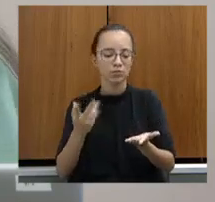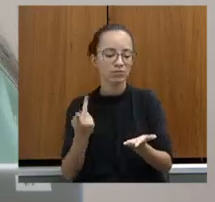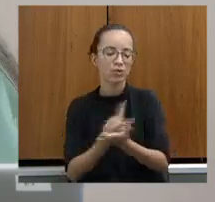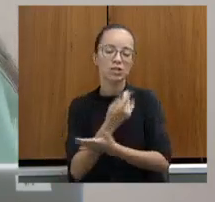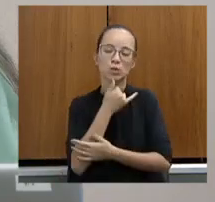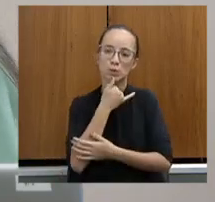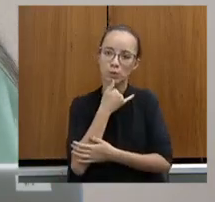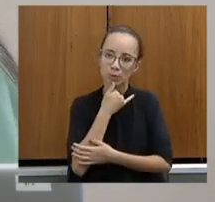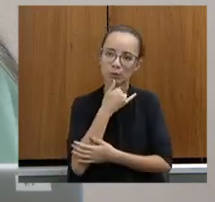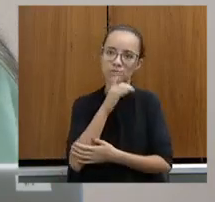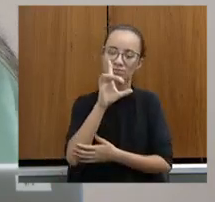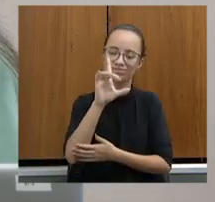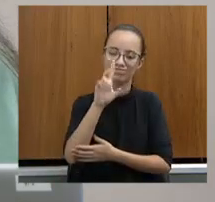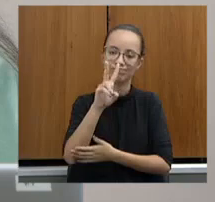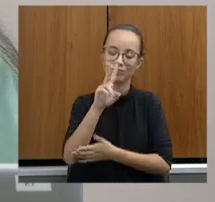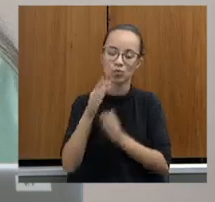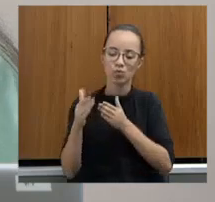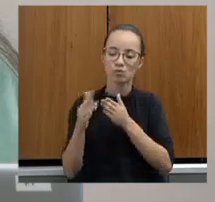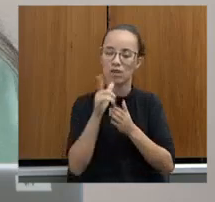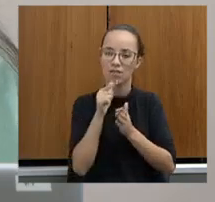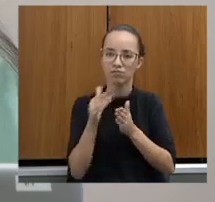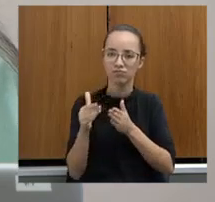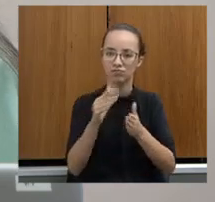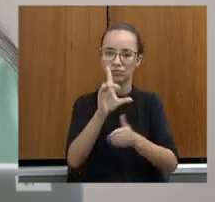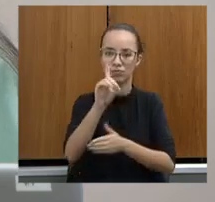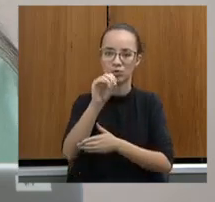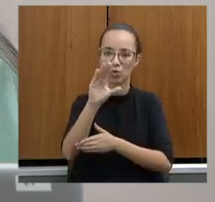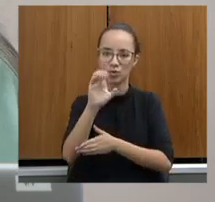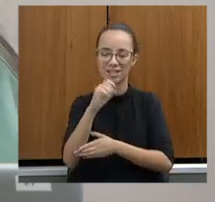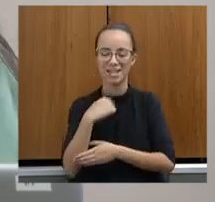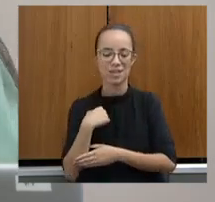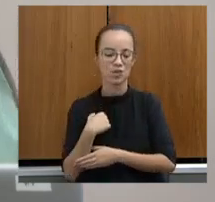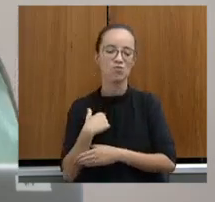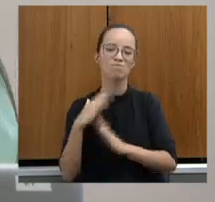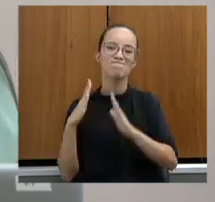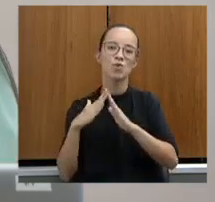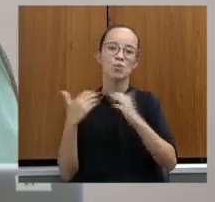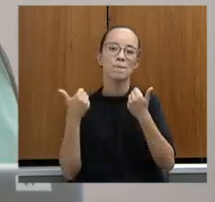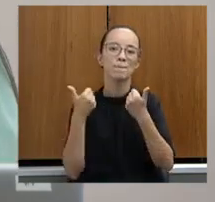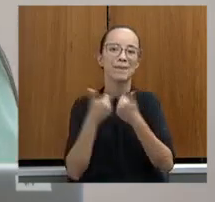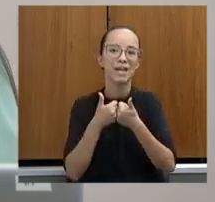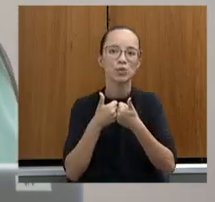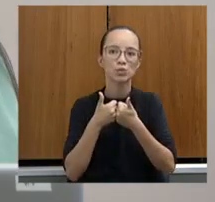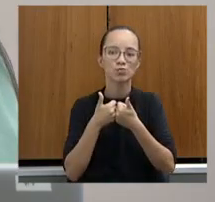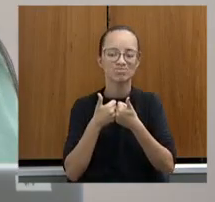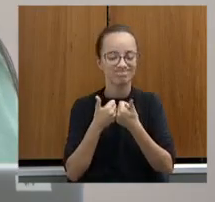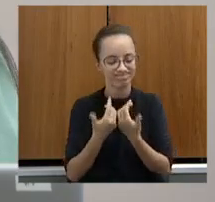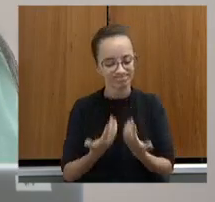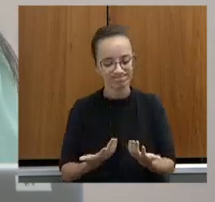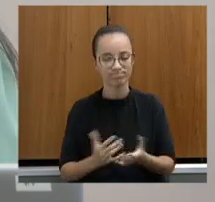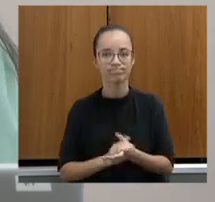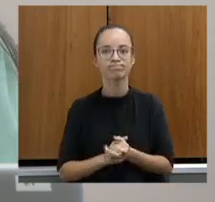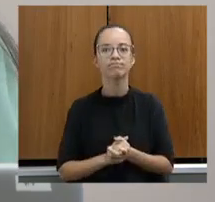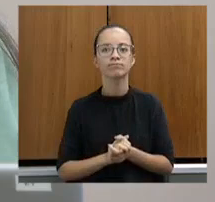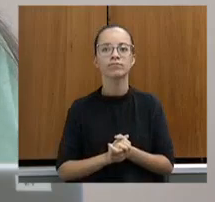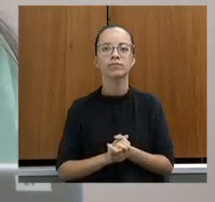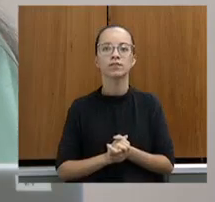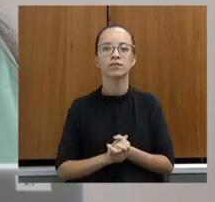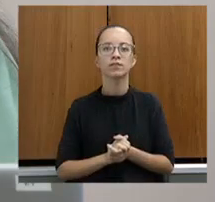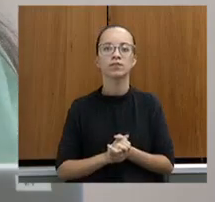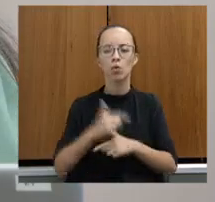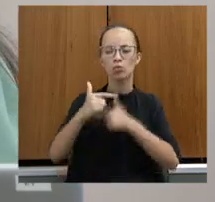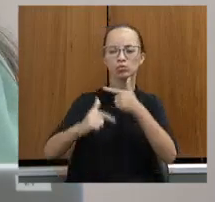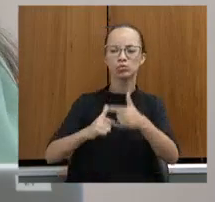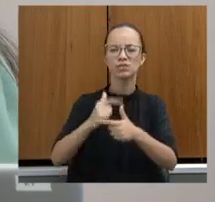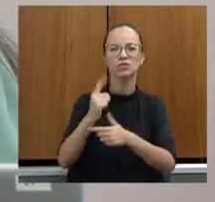sempre que eu moro na beirada do Rio do seu mora sem metros do Rio Doce então a diferença que tem feito